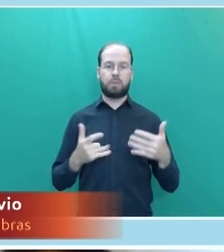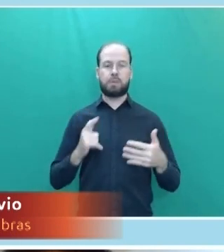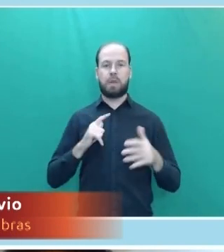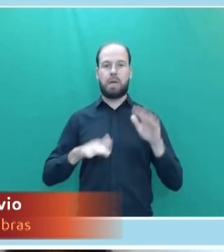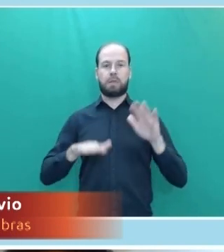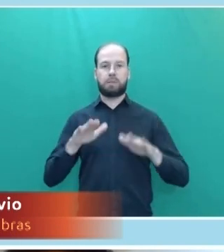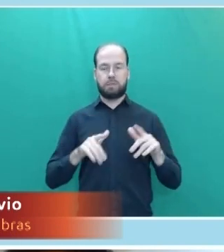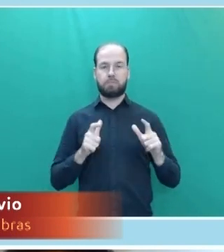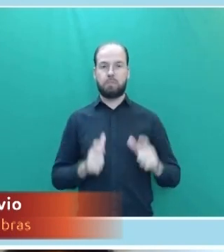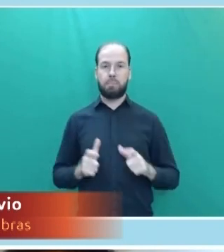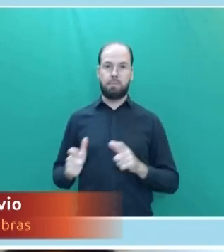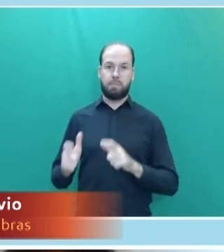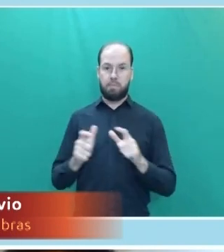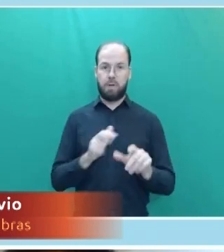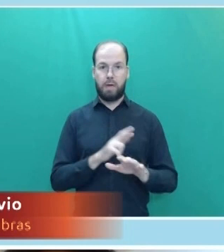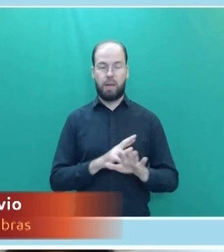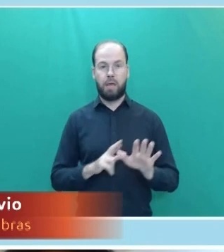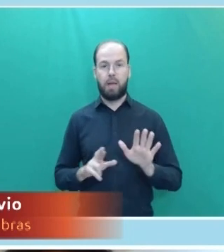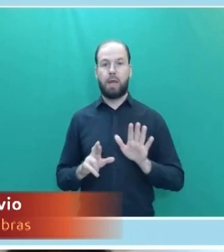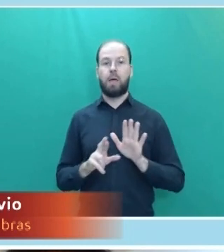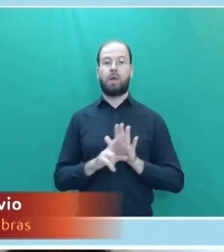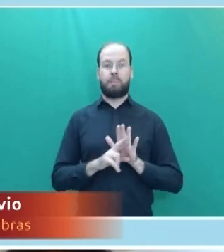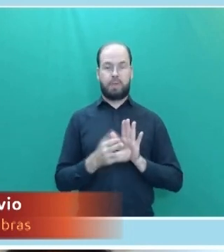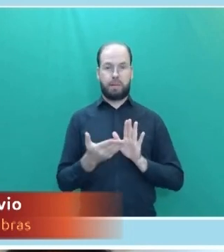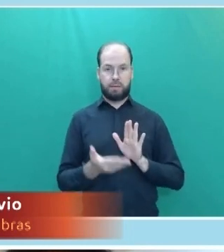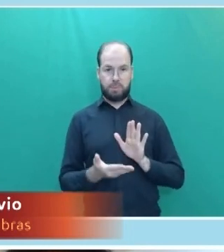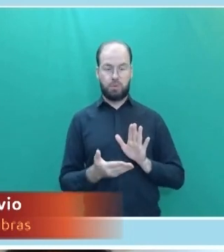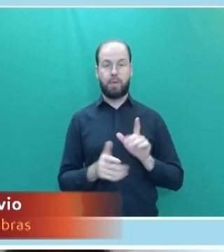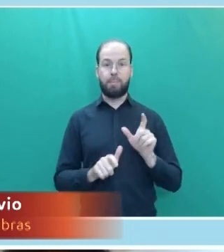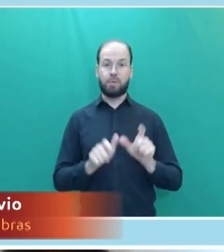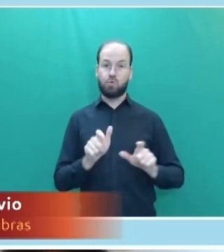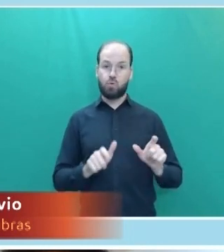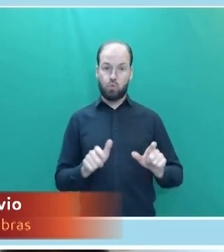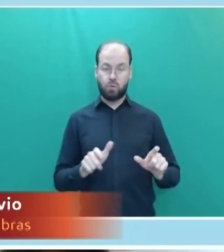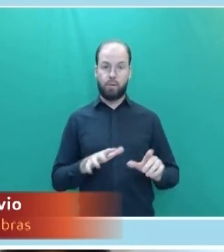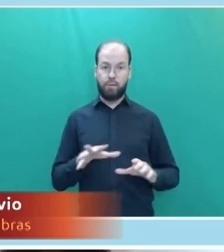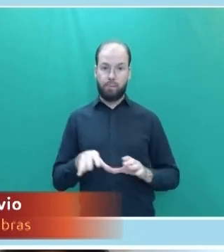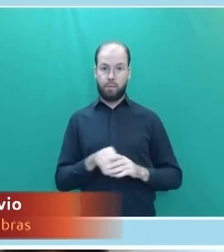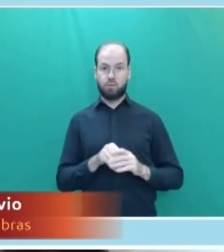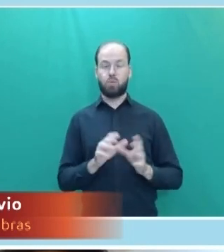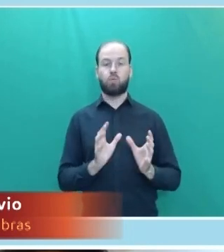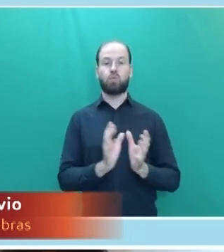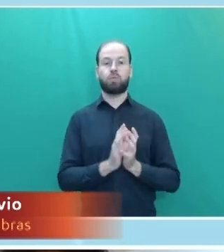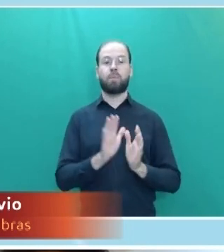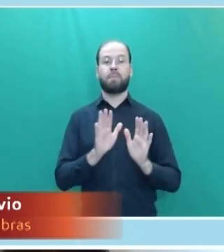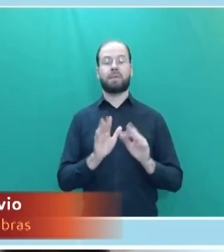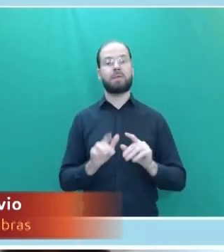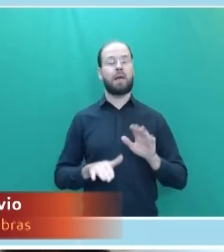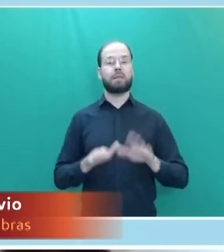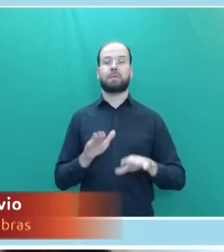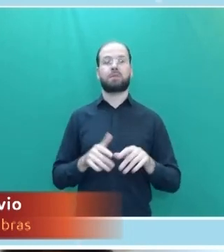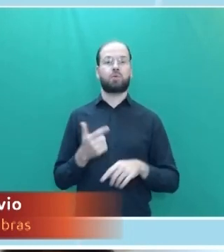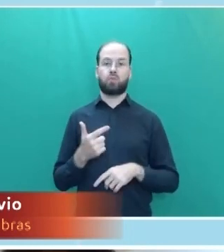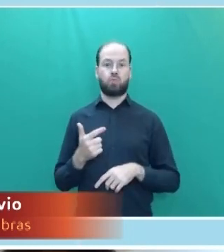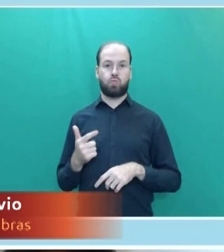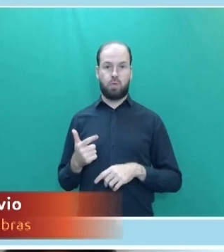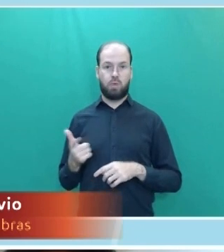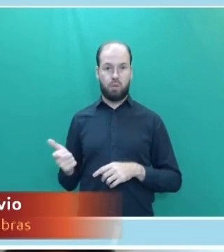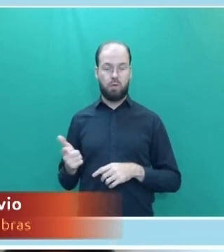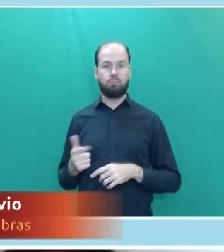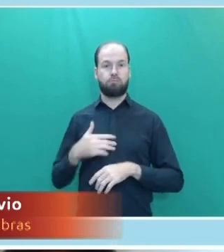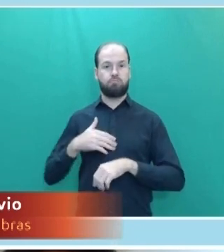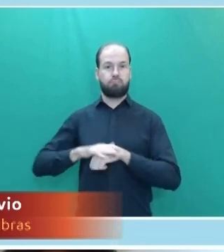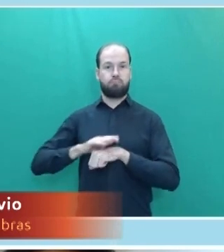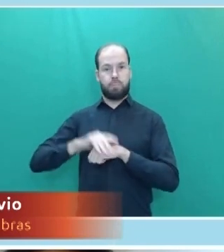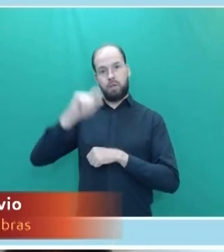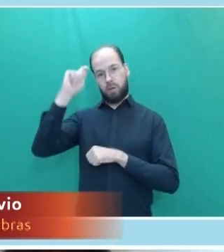para representações de pessoas que fazem parte desse grupo, mas muitas vezes não há a autoria,